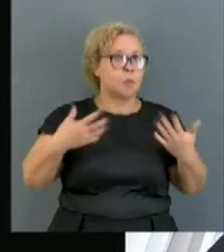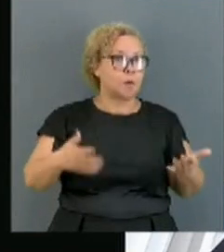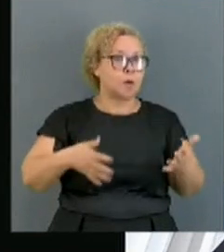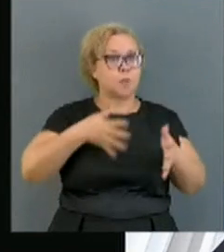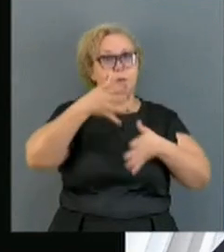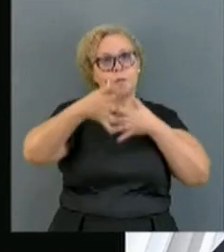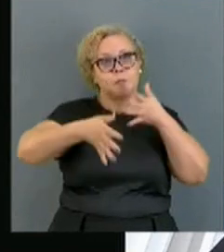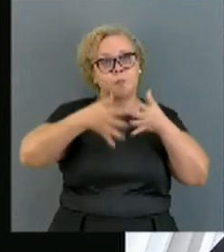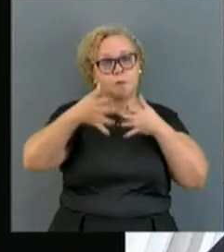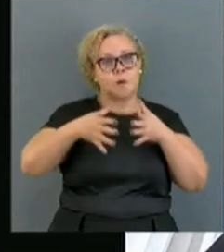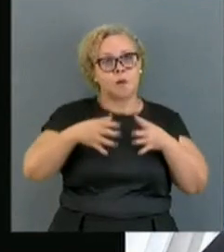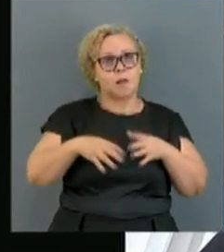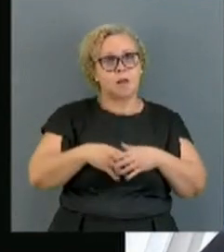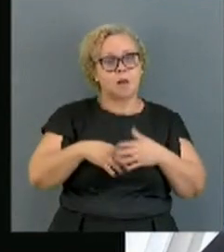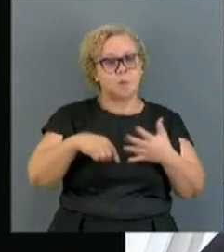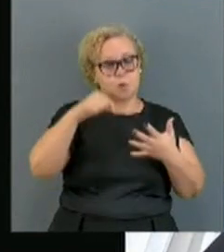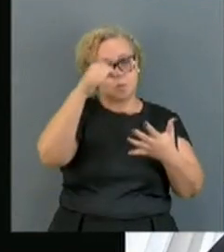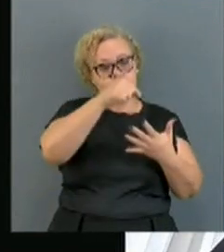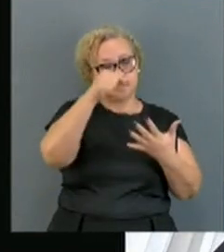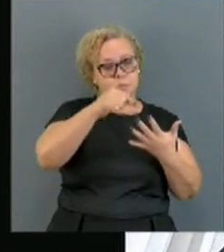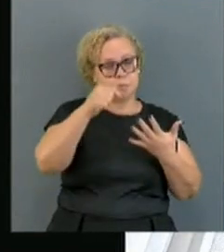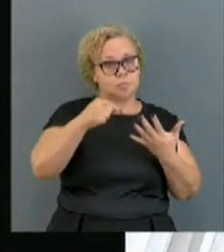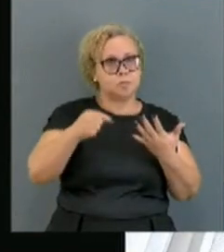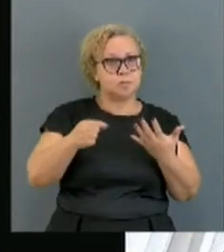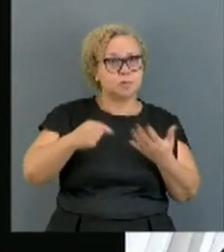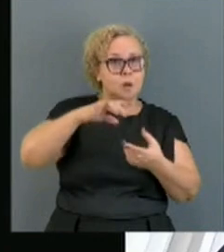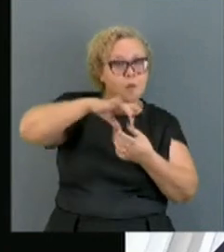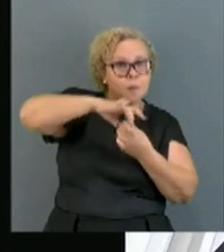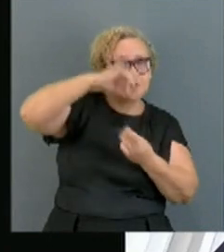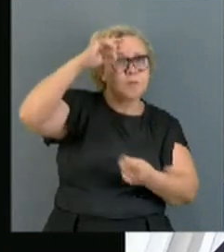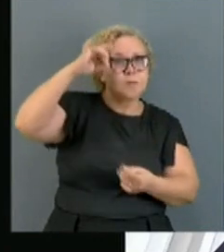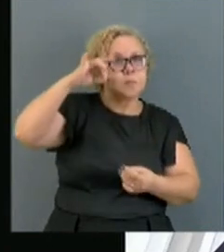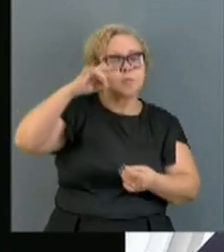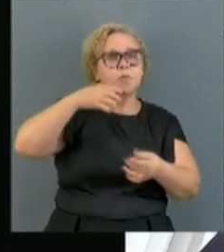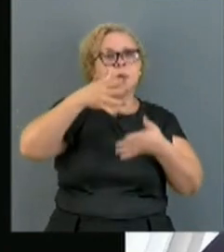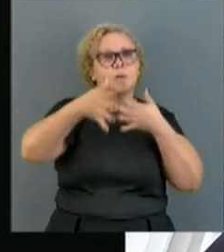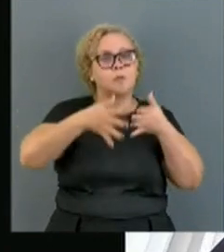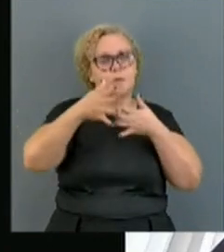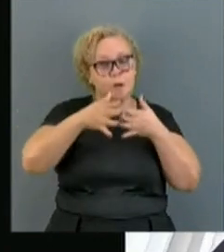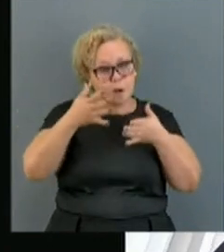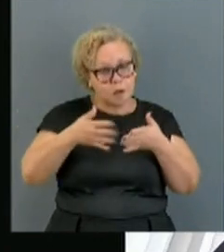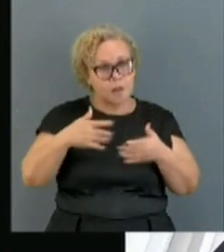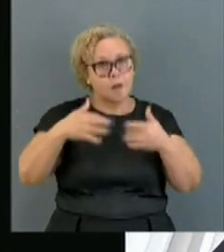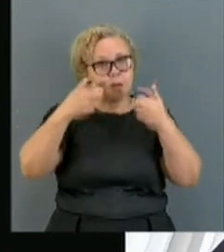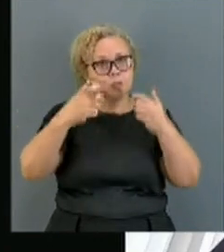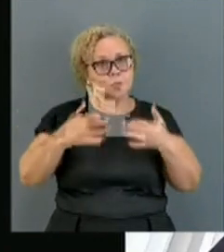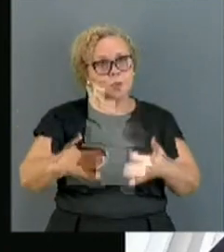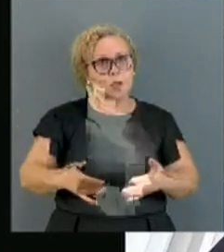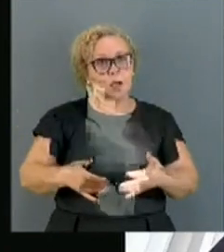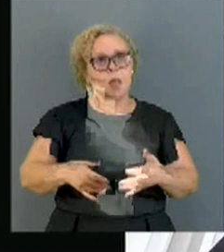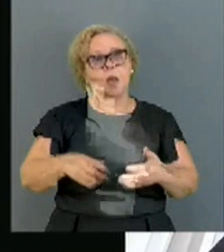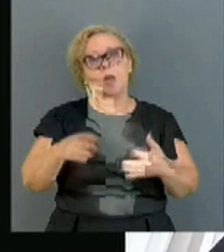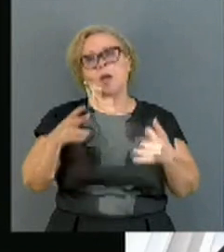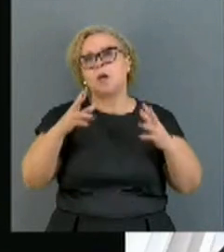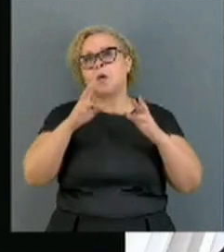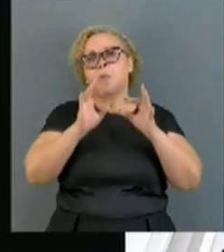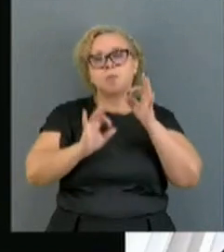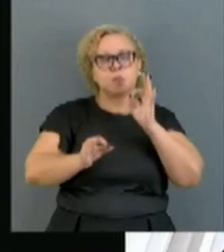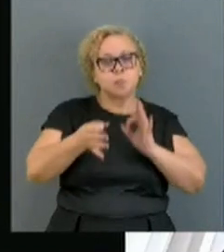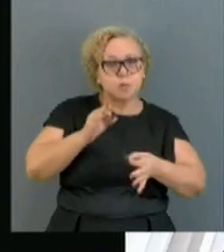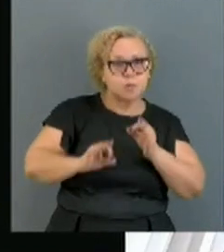aquelas dimensões subjetivas que eu mencionei agora há pouco, como justiça, como transparência,